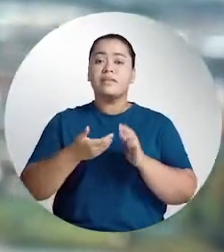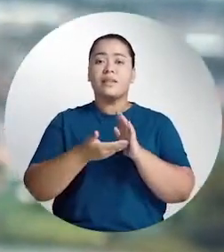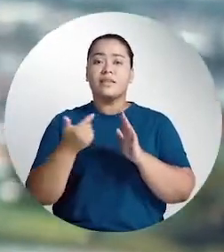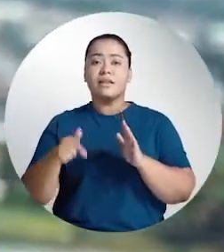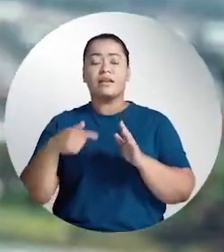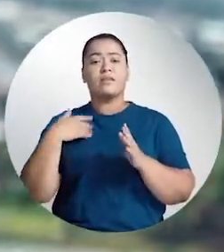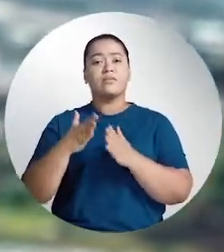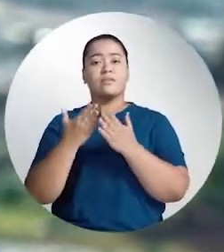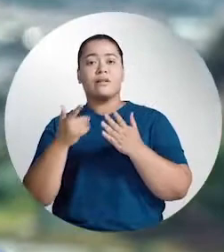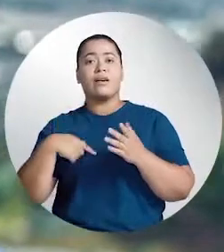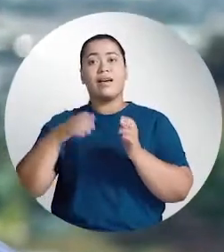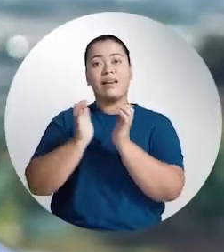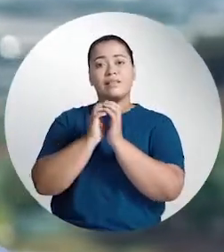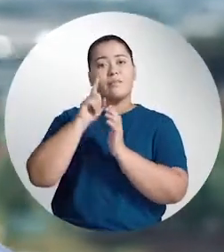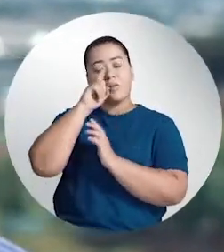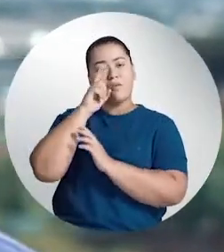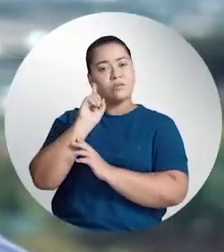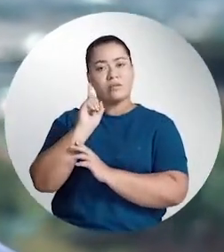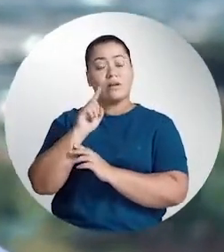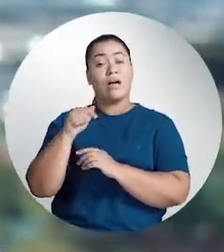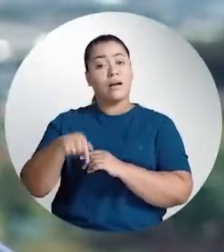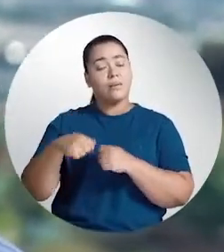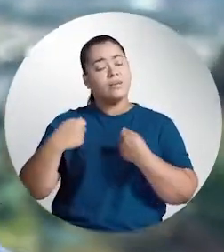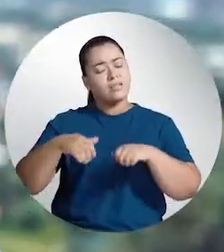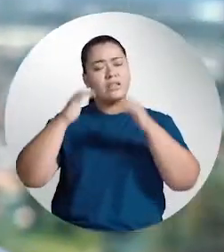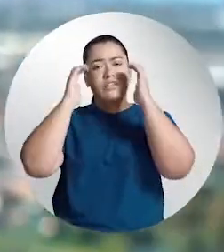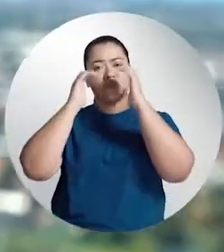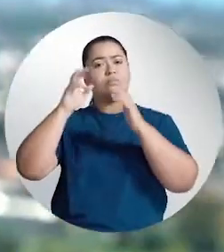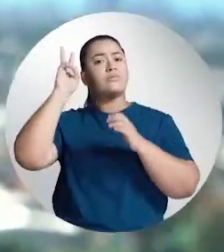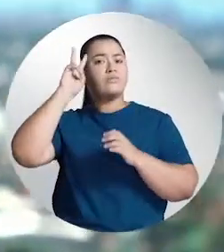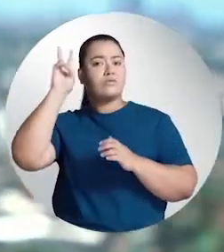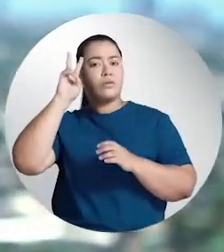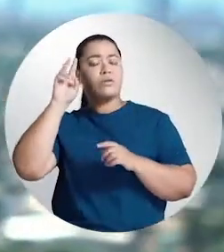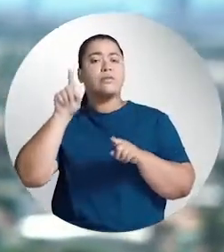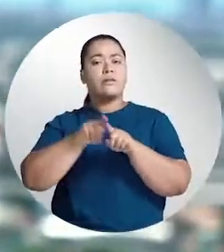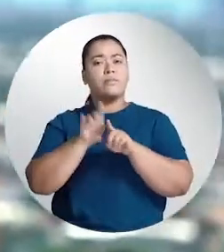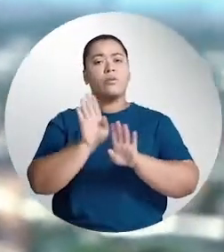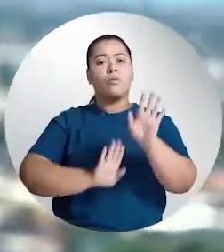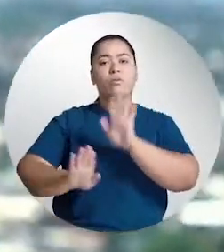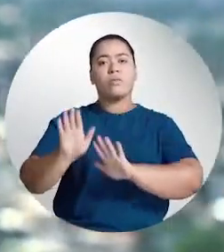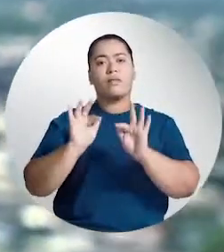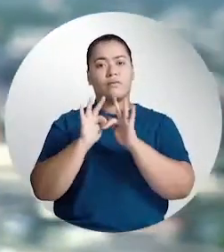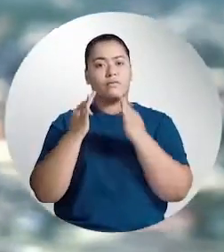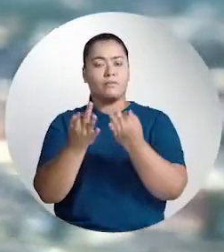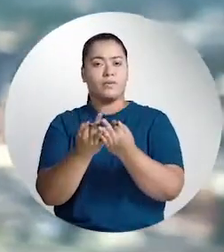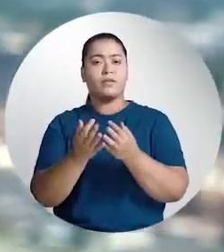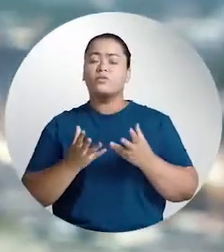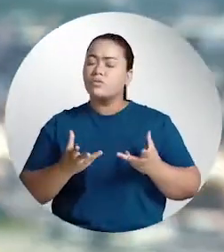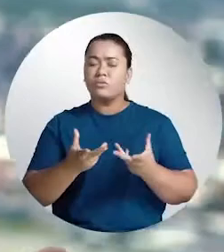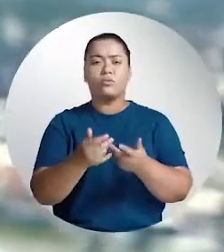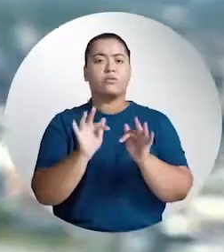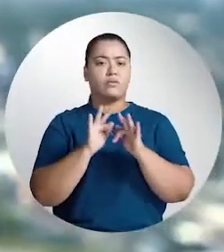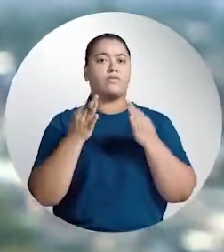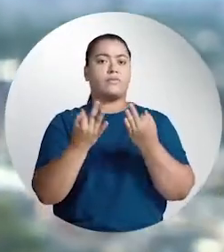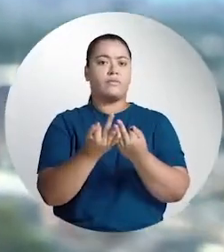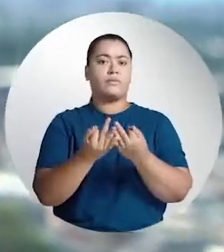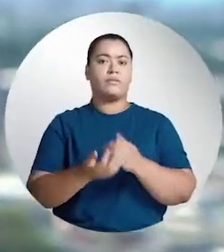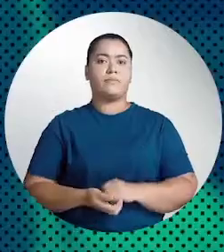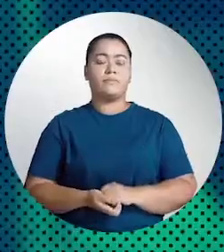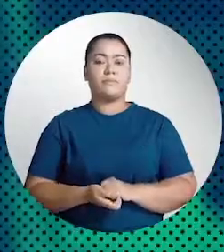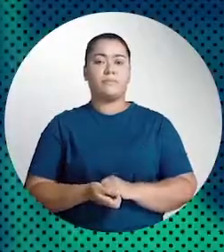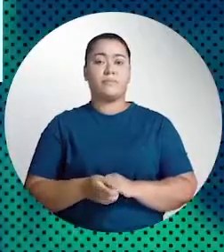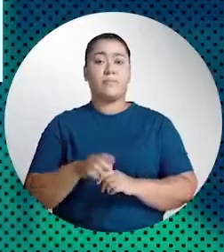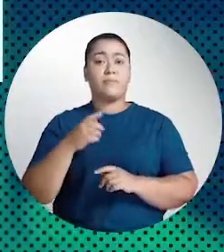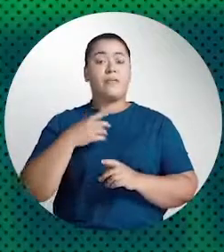tirar a cidade das páginas policiais. Mas respeito com a nossa história. Mas cuidado com as nossas famílias. Todas as